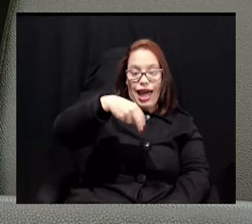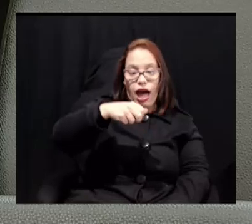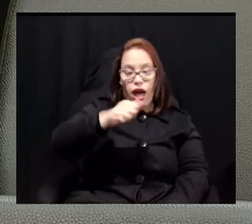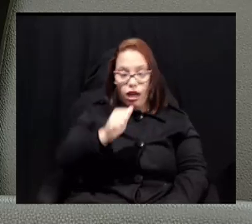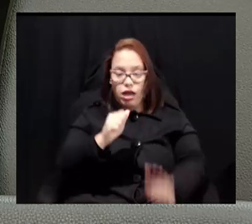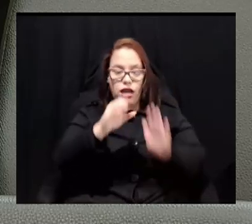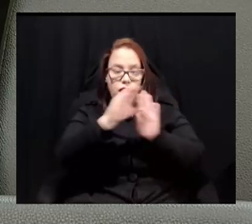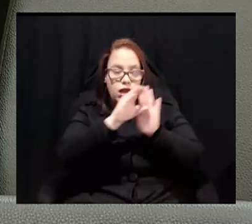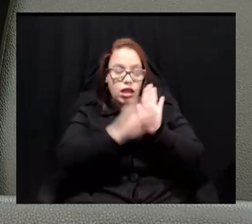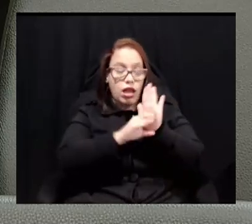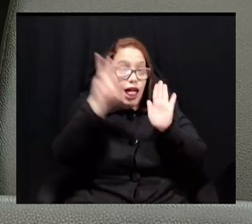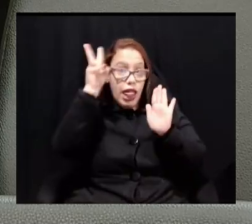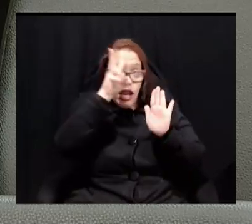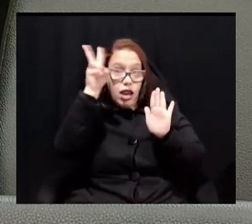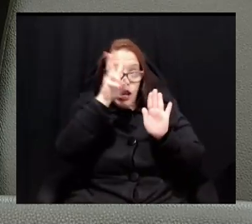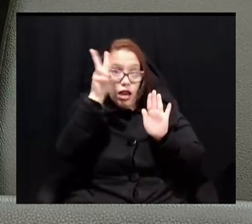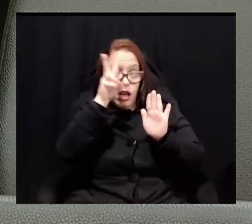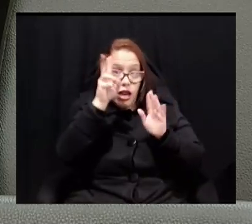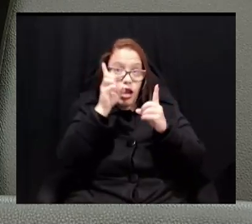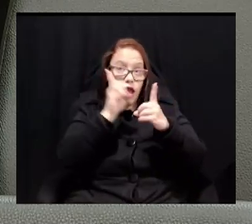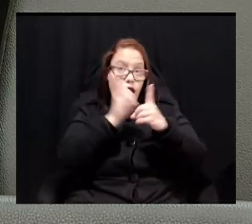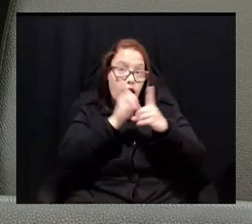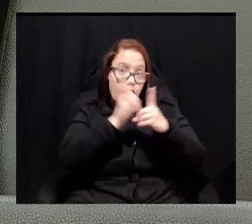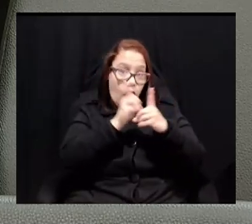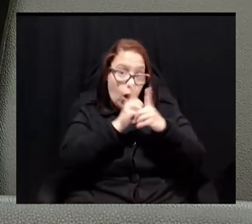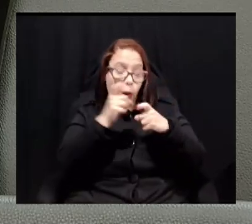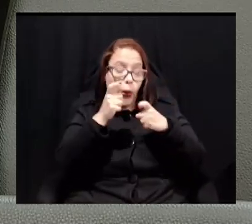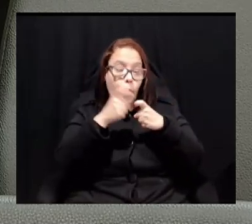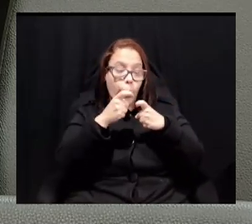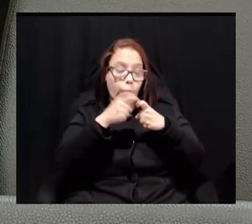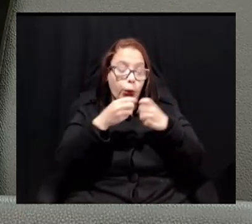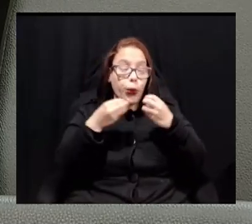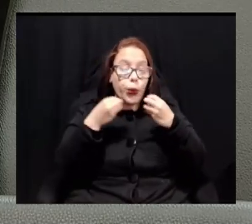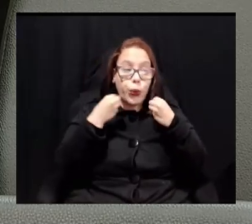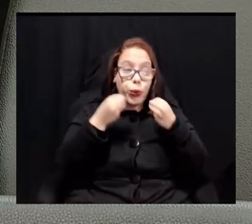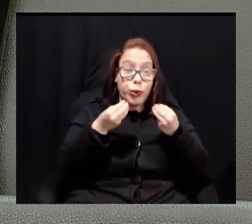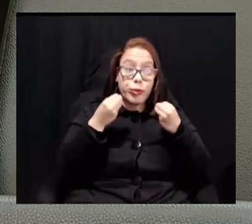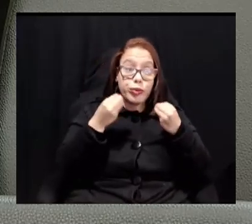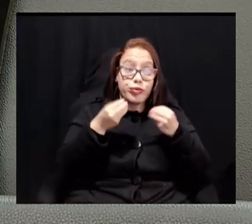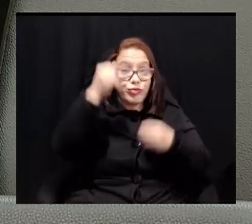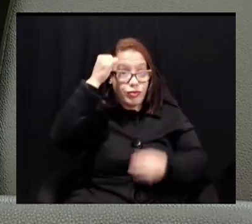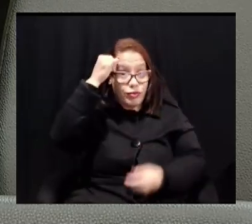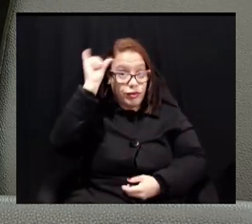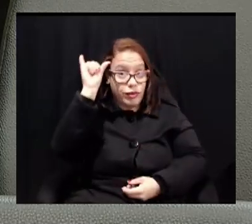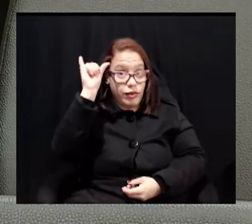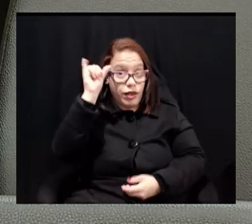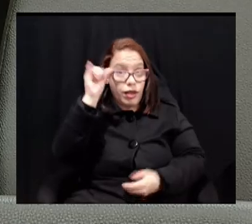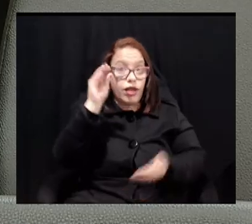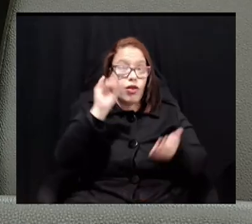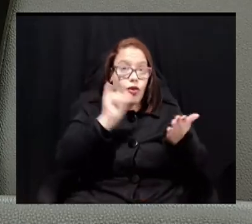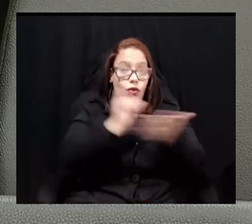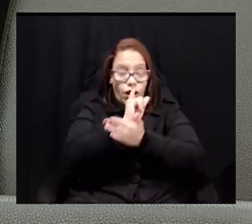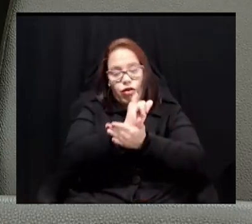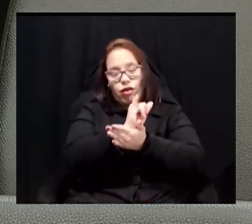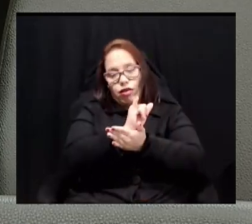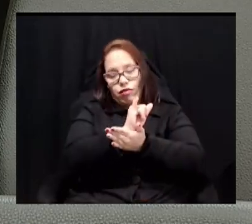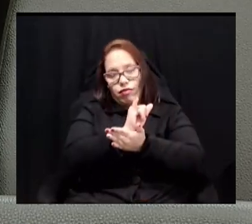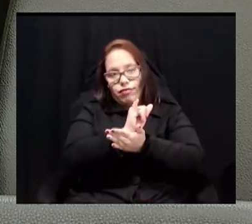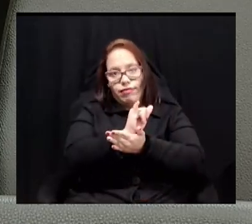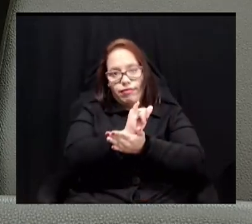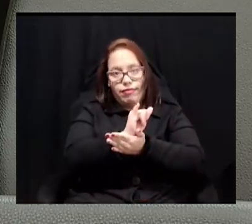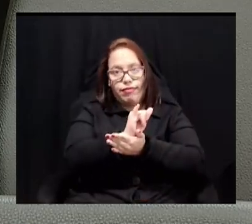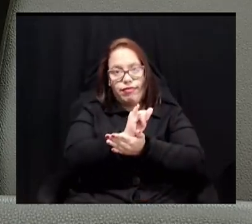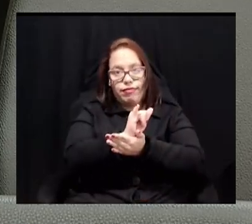lembra a pessoa da consulta médica, até como um mecanismo de evitar faltas para ser preenchida aquela vaga,